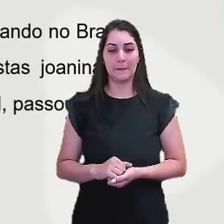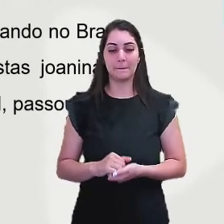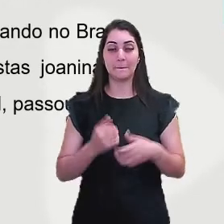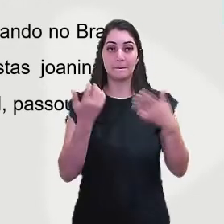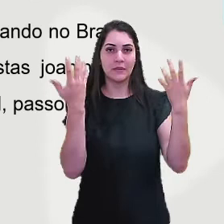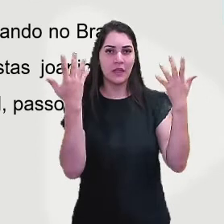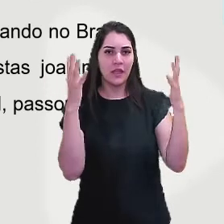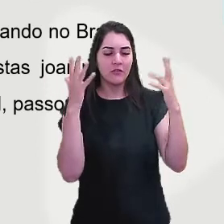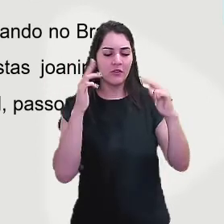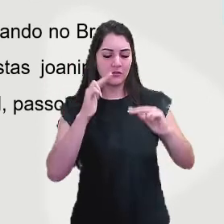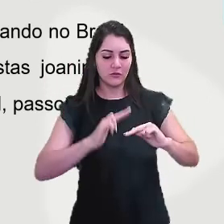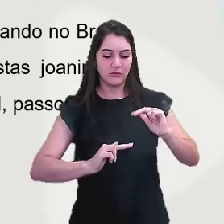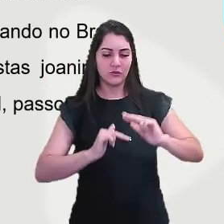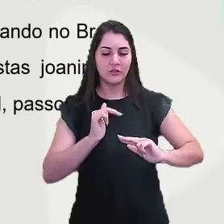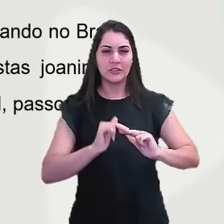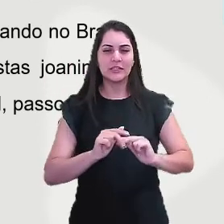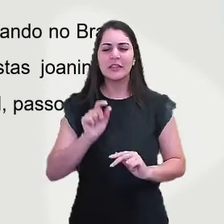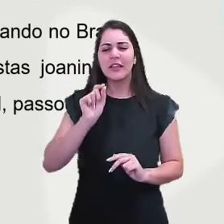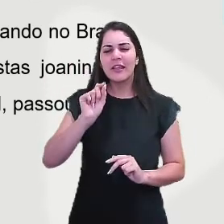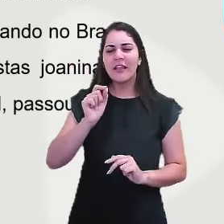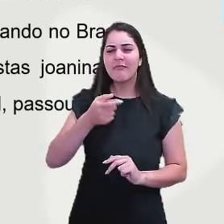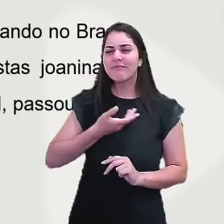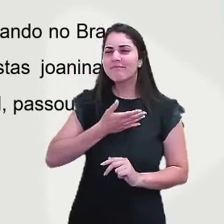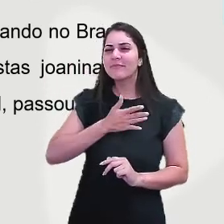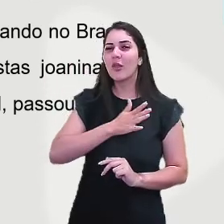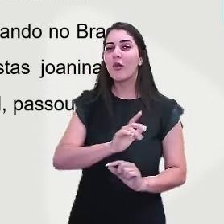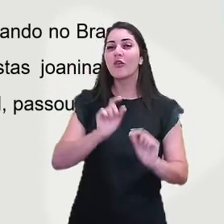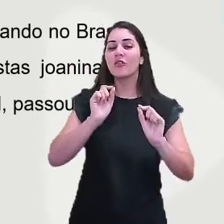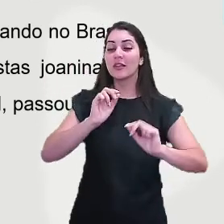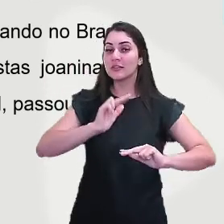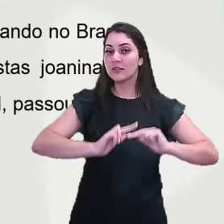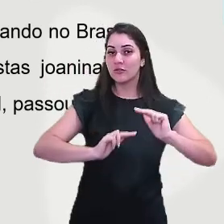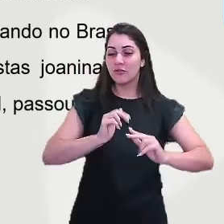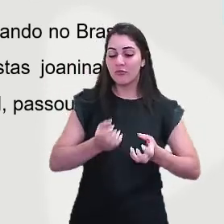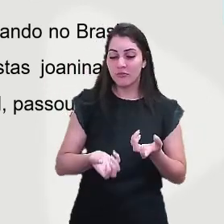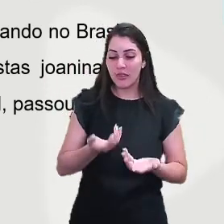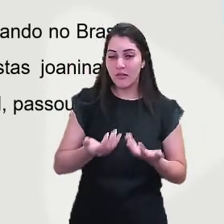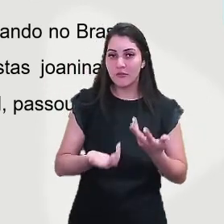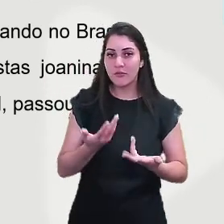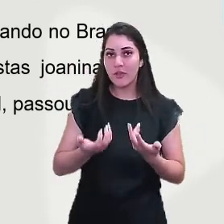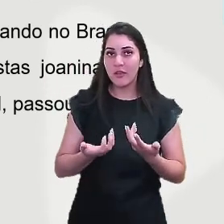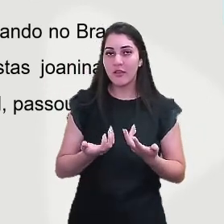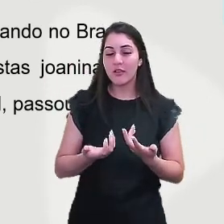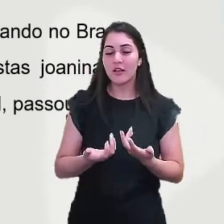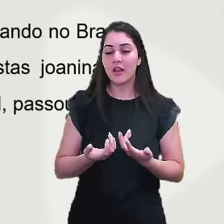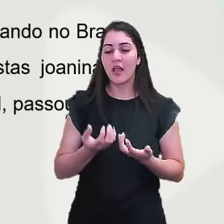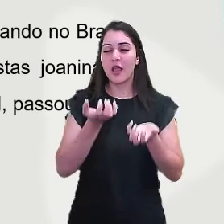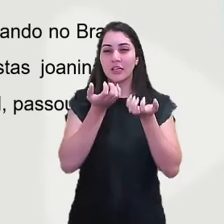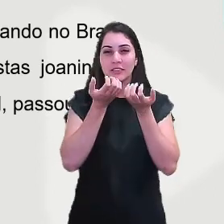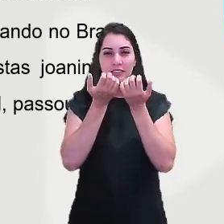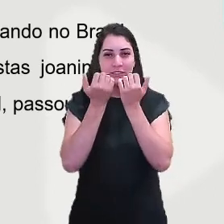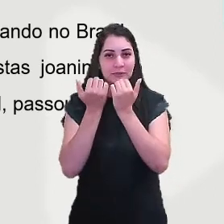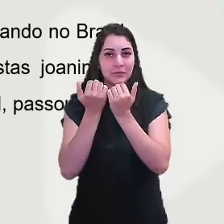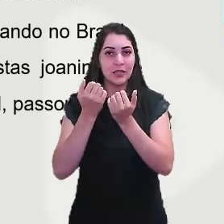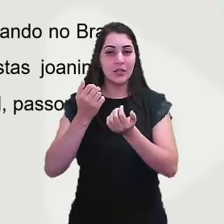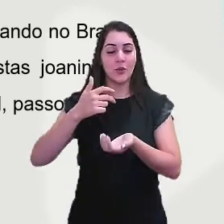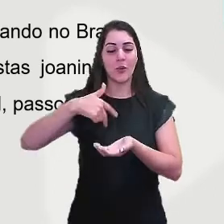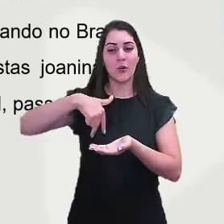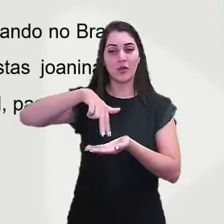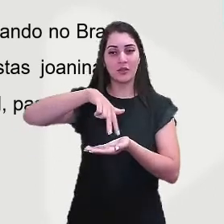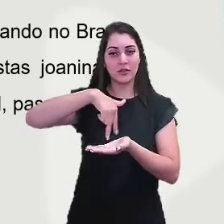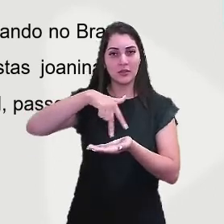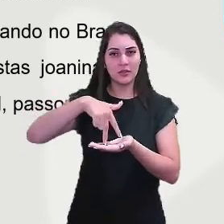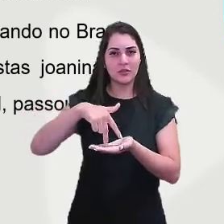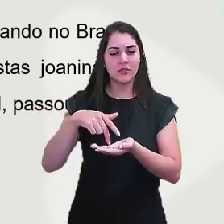Festa junina, Quem não gosta do São João, da fogueira, do milho, das danças? Mas vocês compreendem como foi